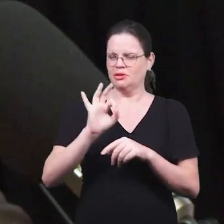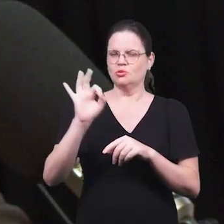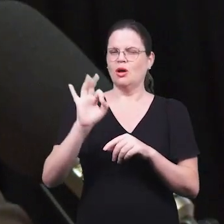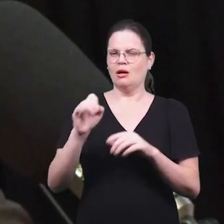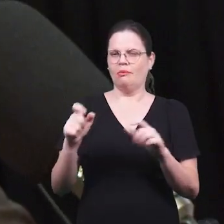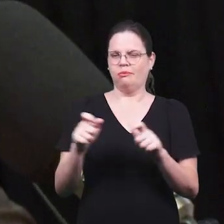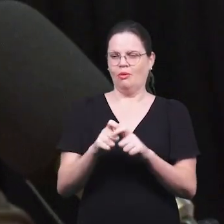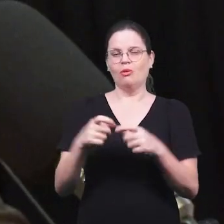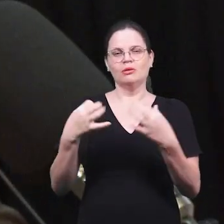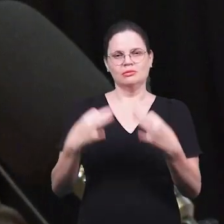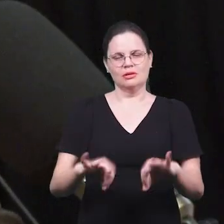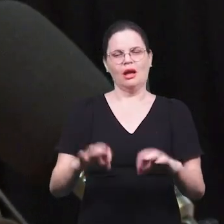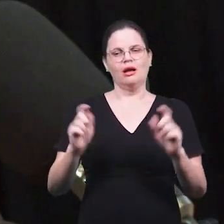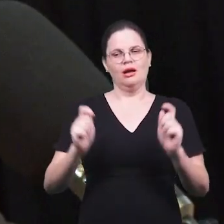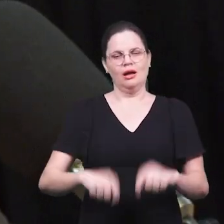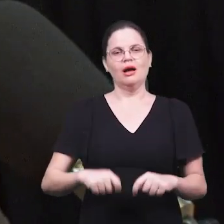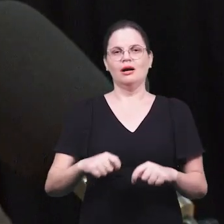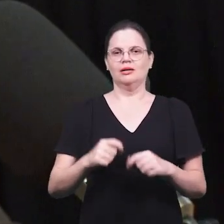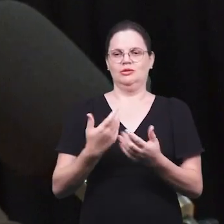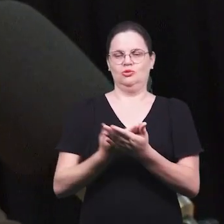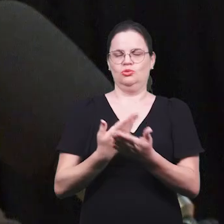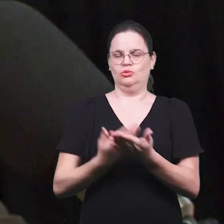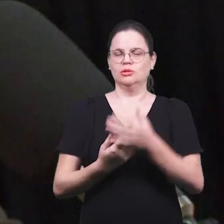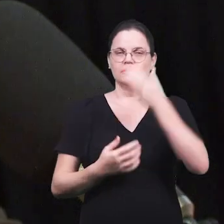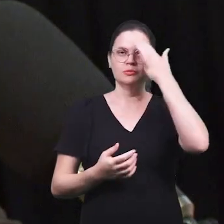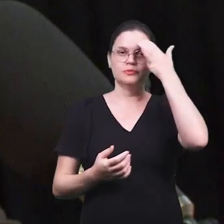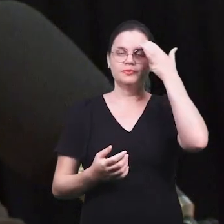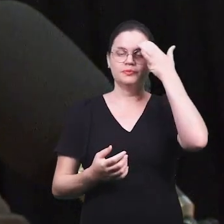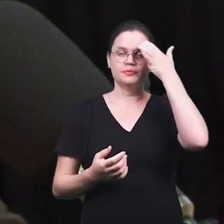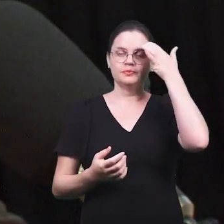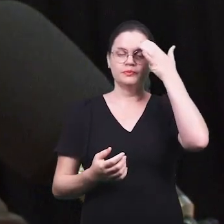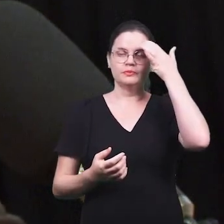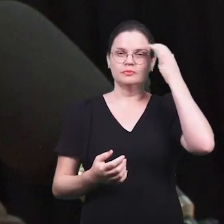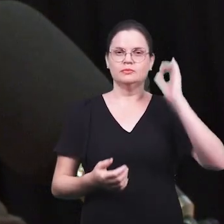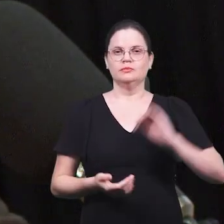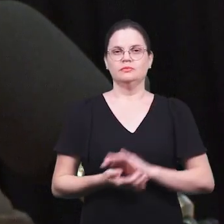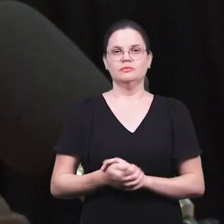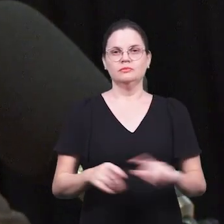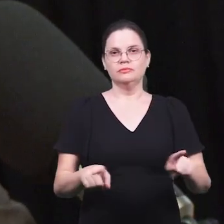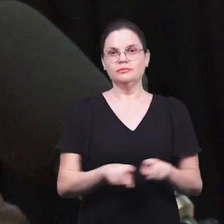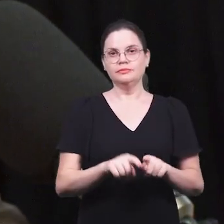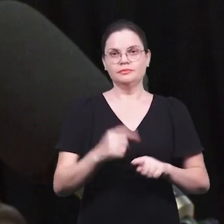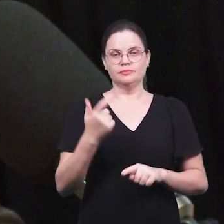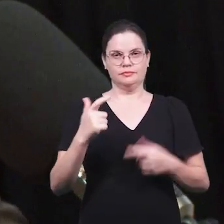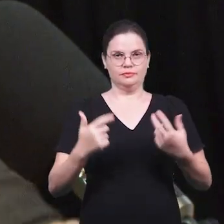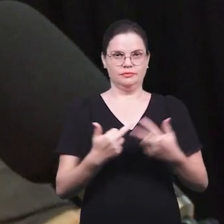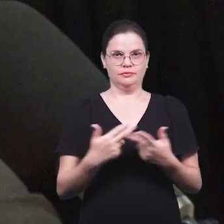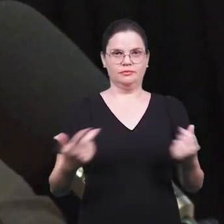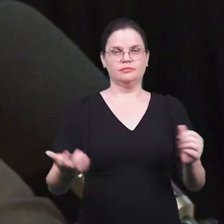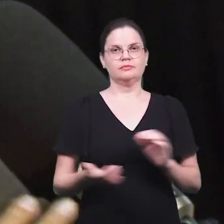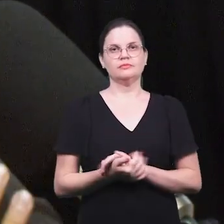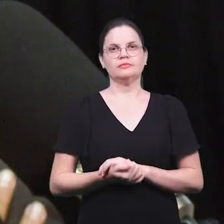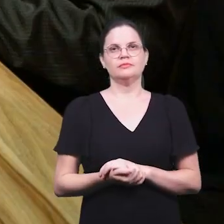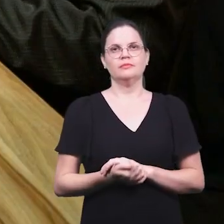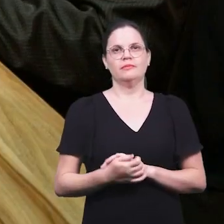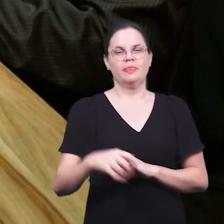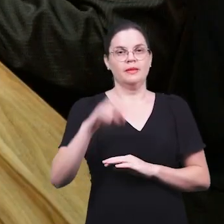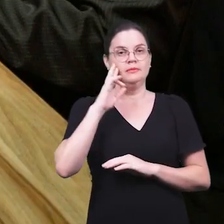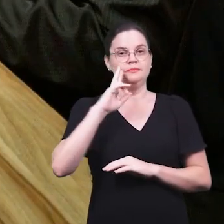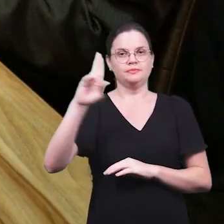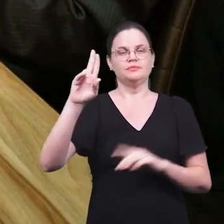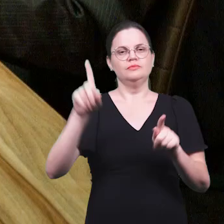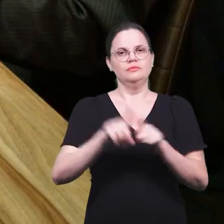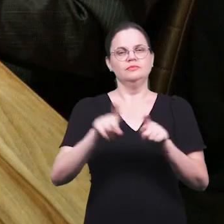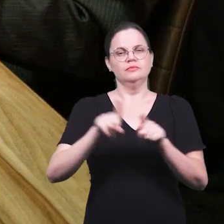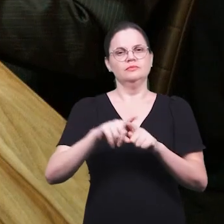muito grande, esquece, porque você tem um percentual pequeno, mas que realmente está qualificado disputando uma das vagas. Extremamente